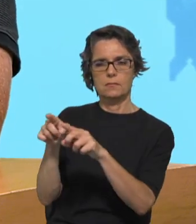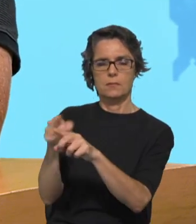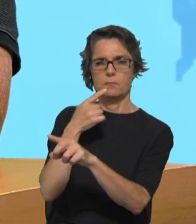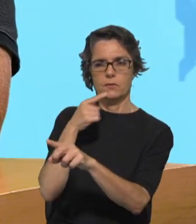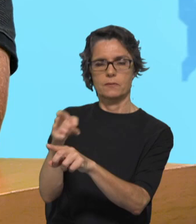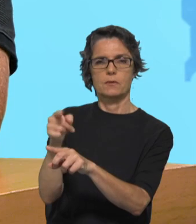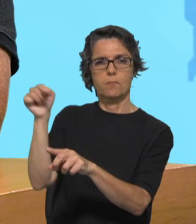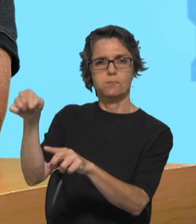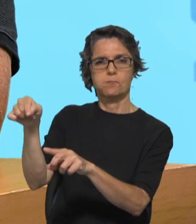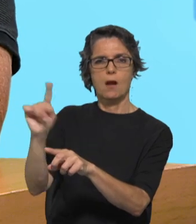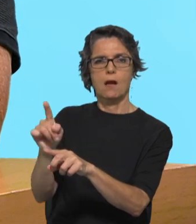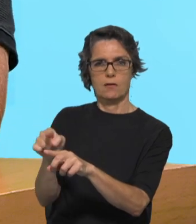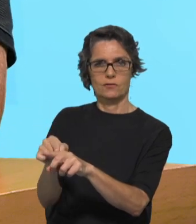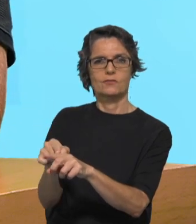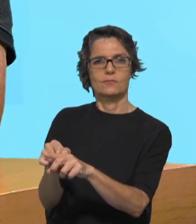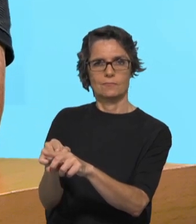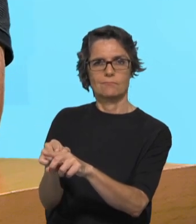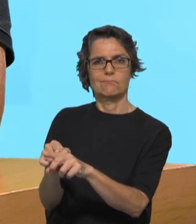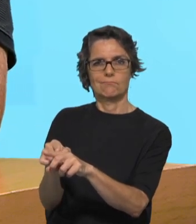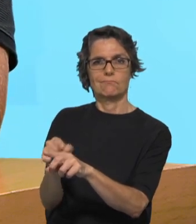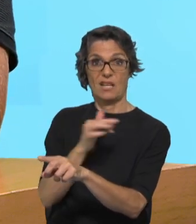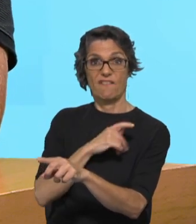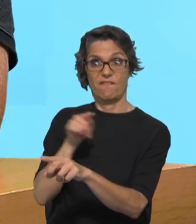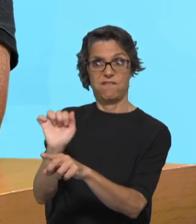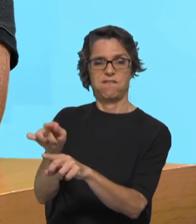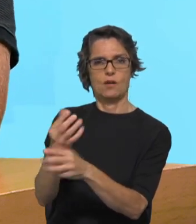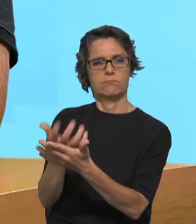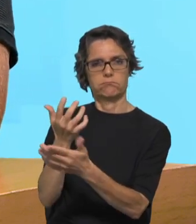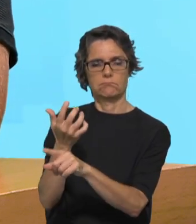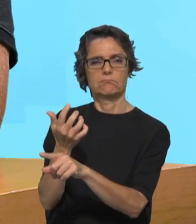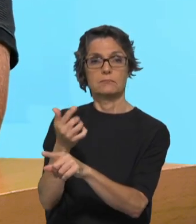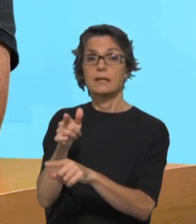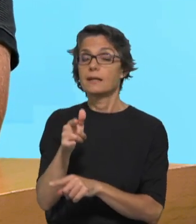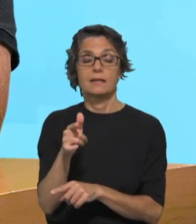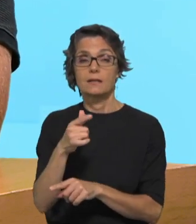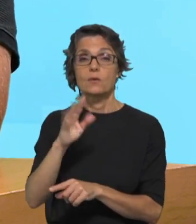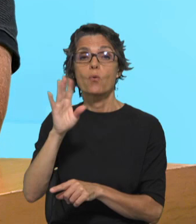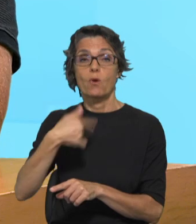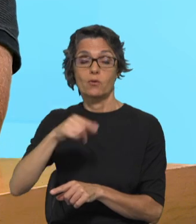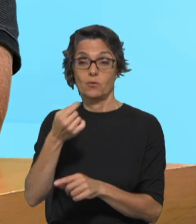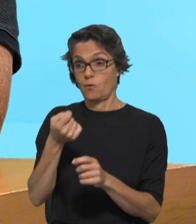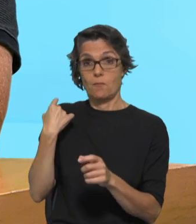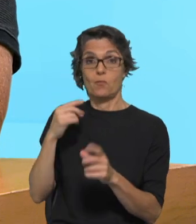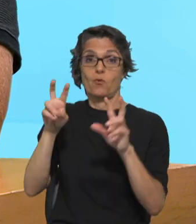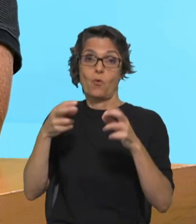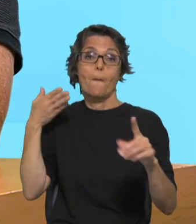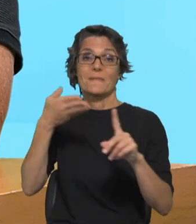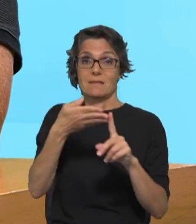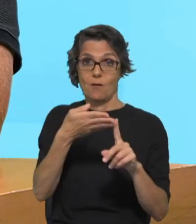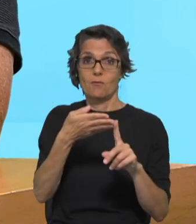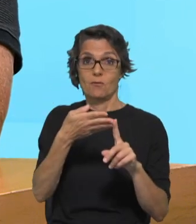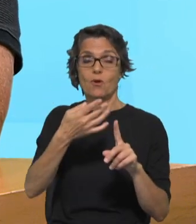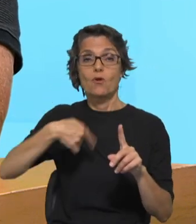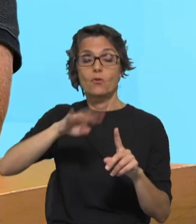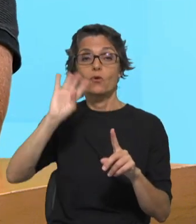muito naquilo que estávamos a dizer há bocado, por coincidência, digamos assim, ao falar da missão. Nós, ao ir à missão, ao